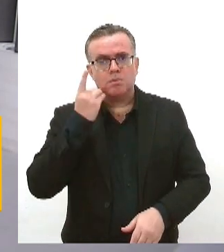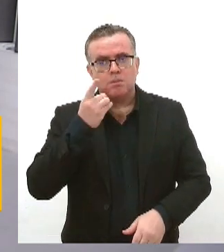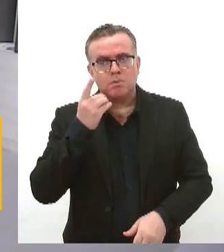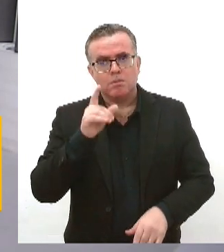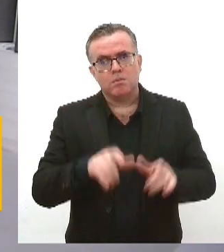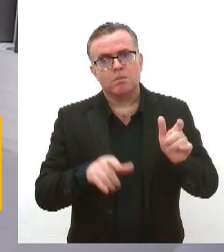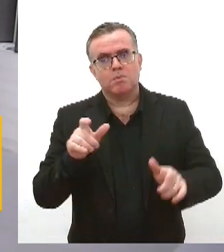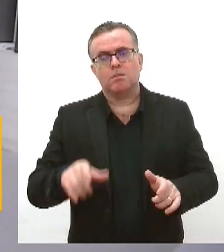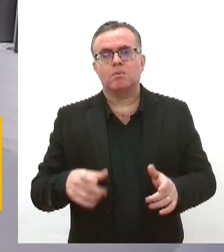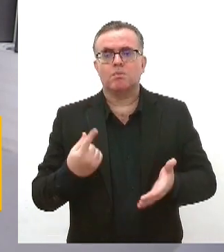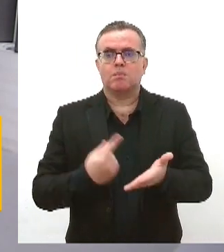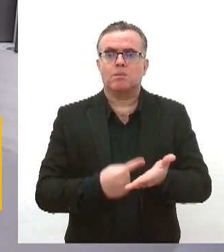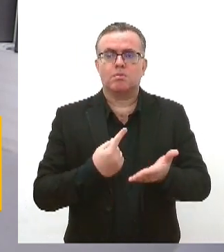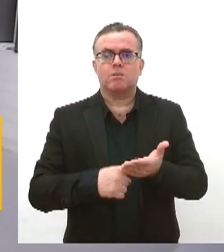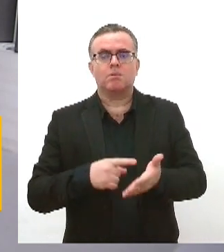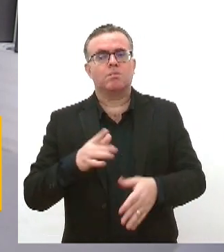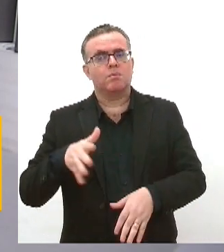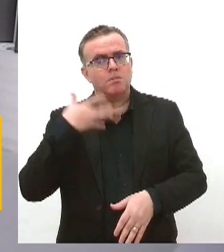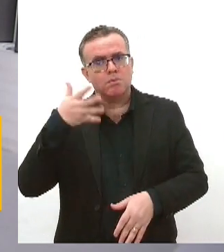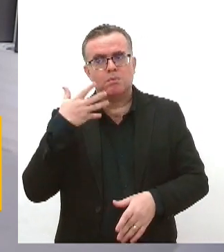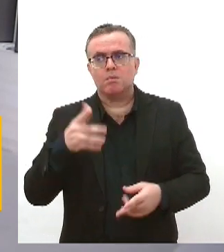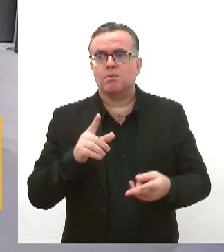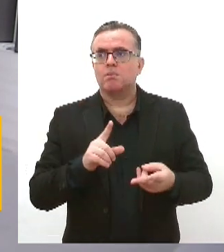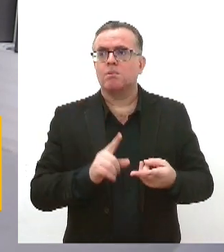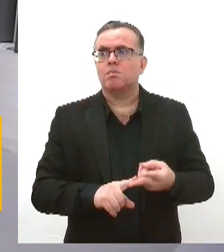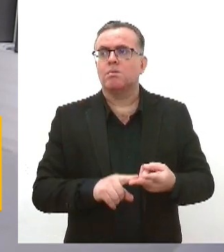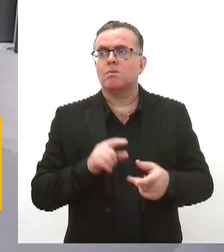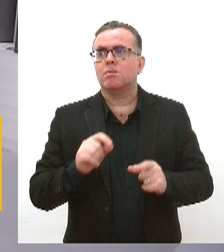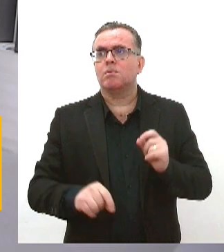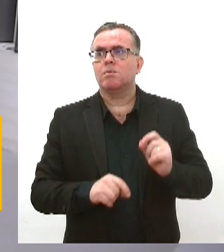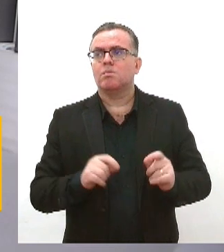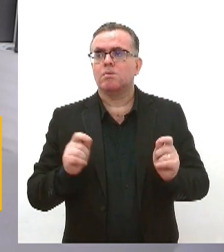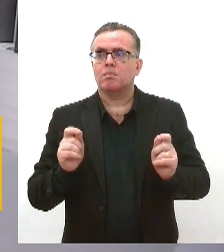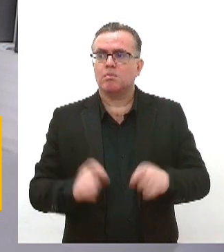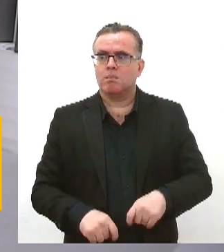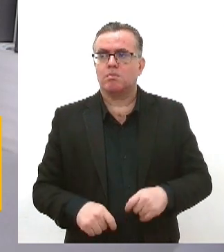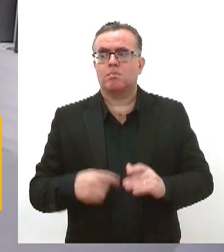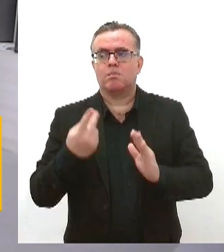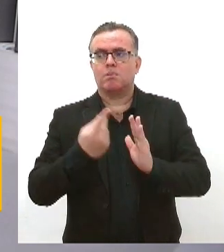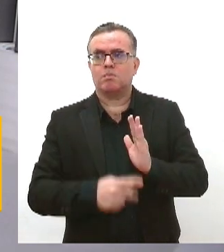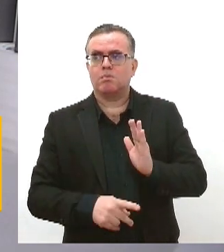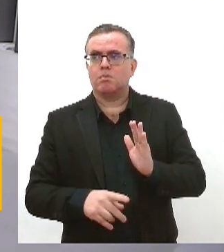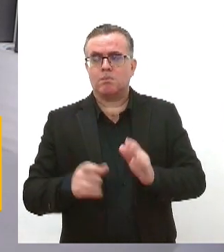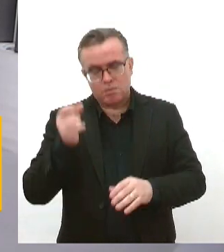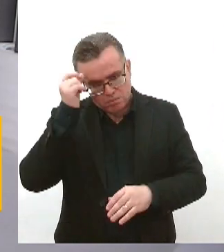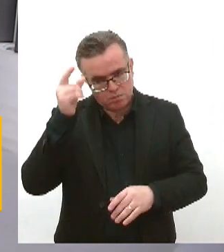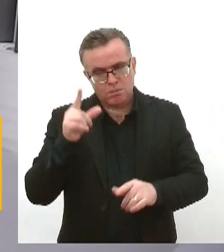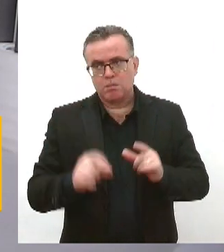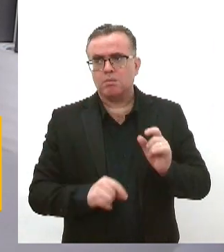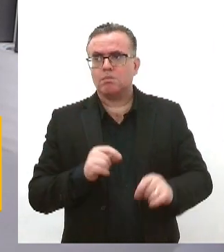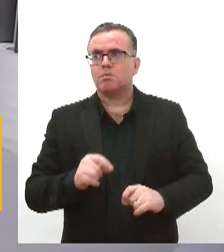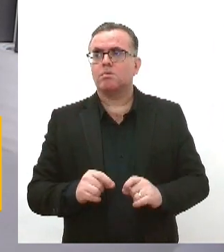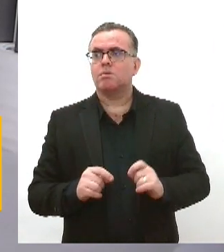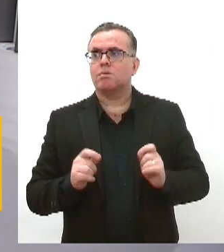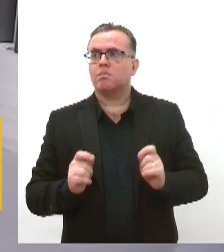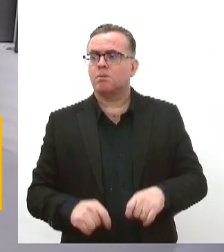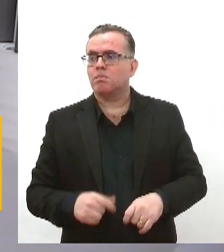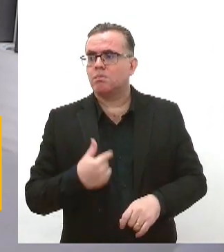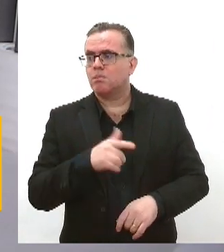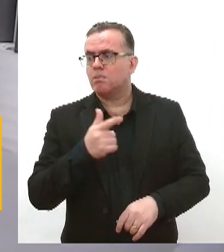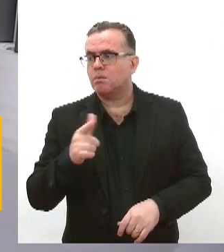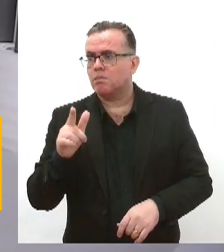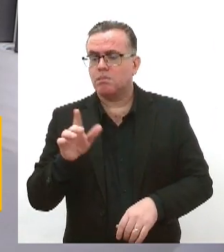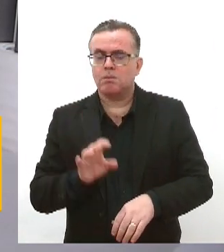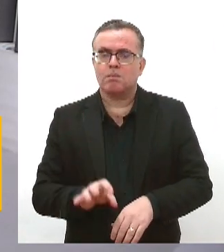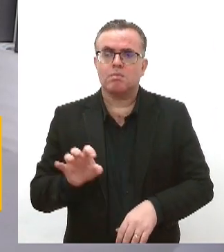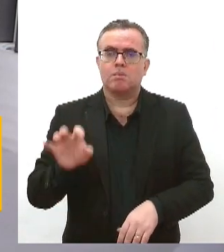nos seminários, trazendo projetos e ideias, muitas vezes que deram certo em outros estados para os seus